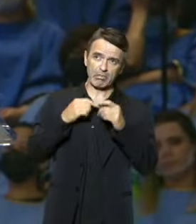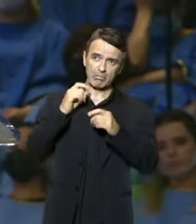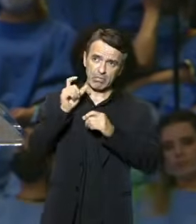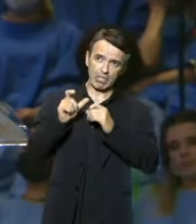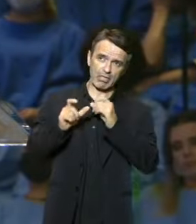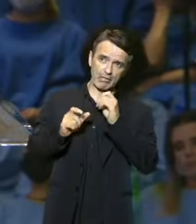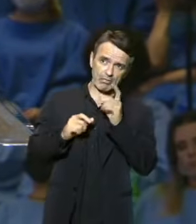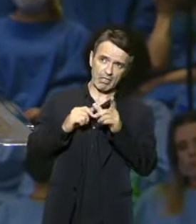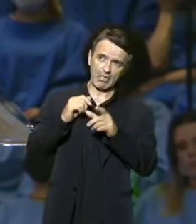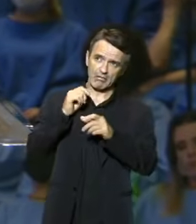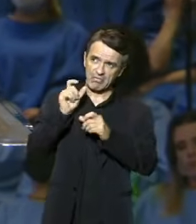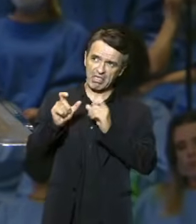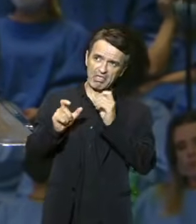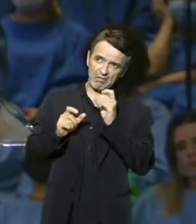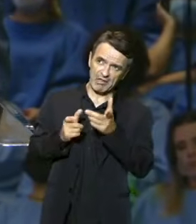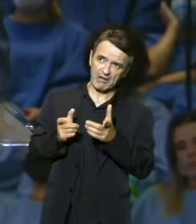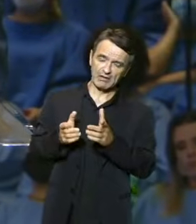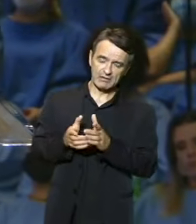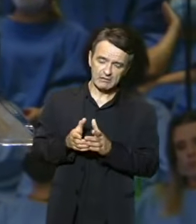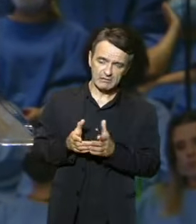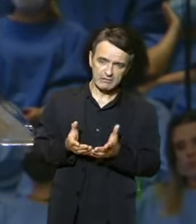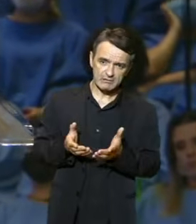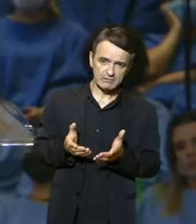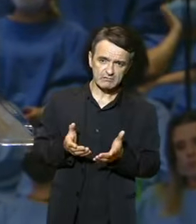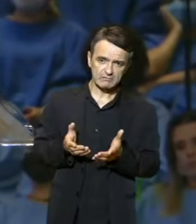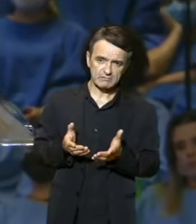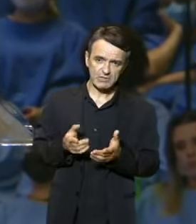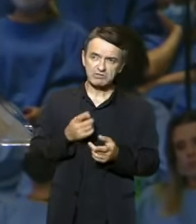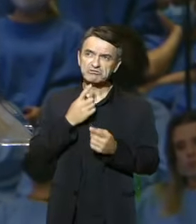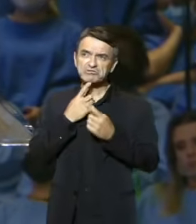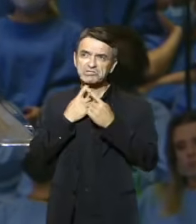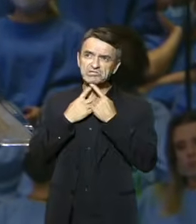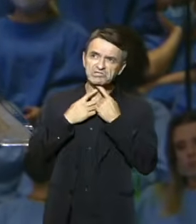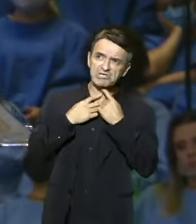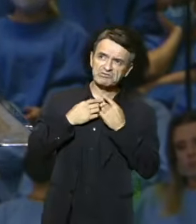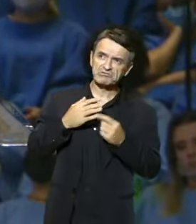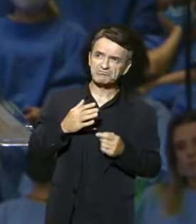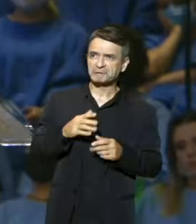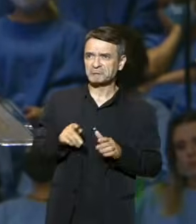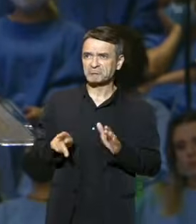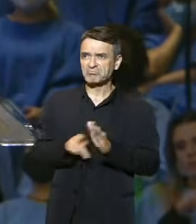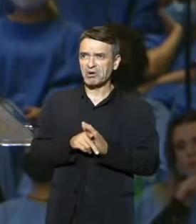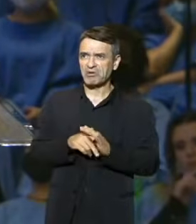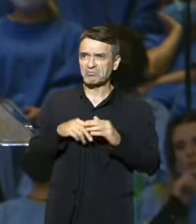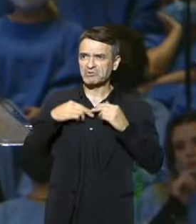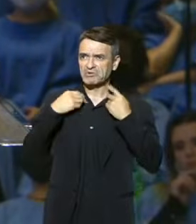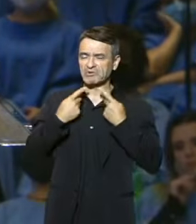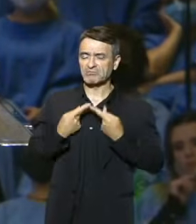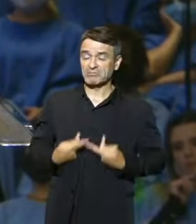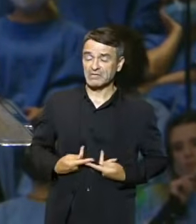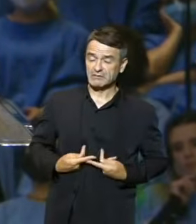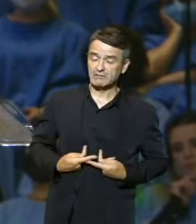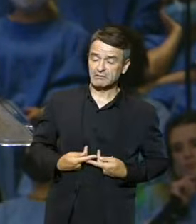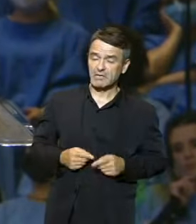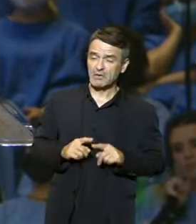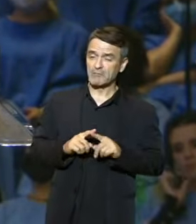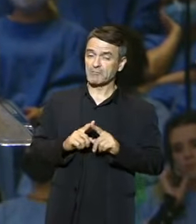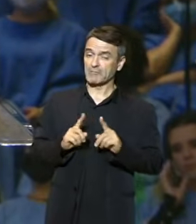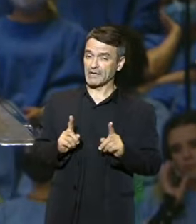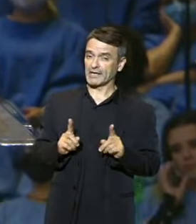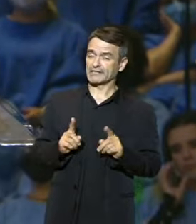quando nós, muitas vezes, estamos dando vazão para os desejos da nossa humanidade, Deus ainda